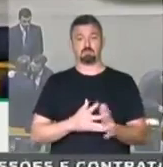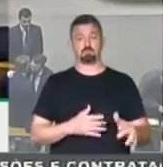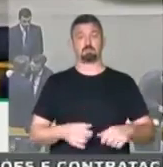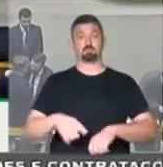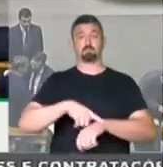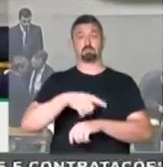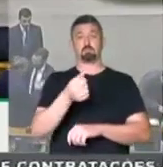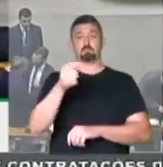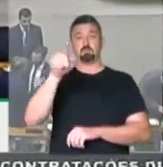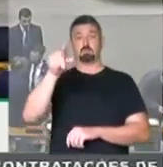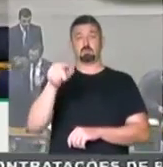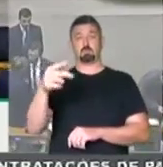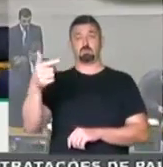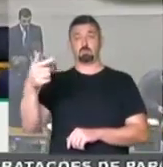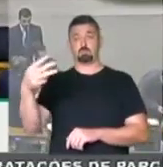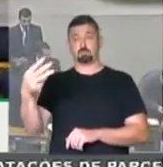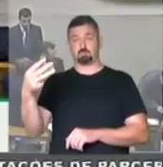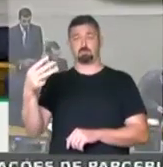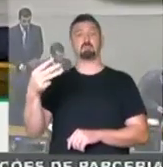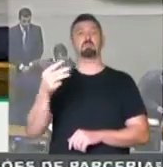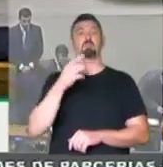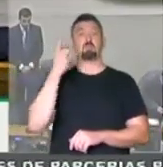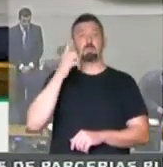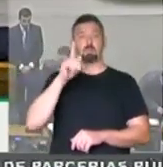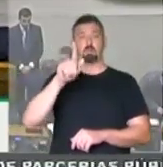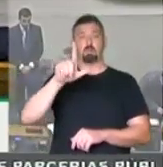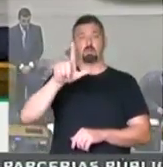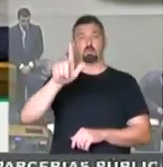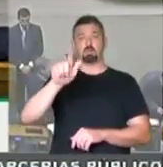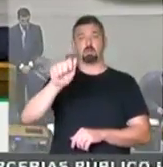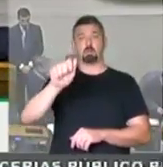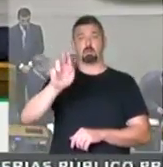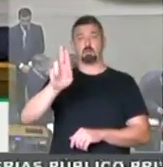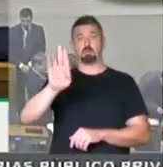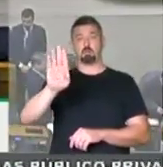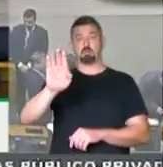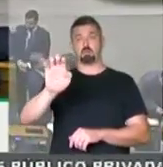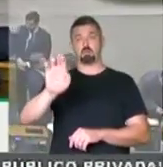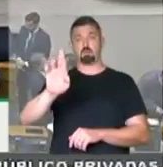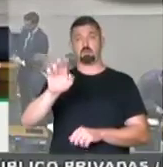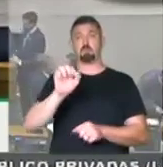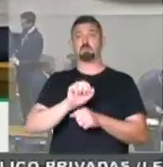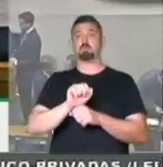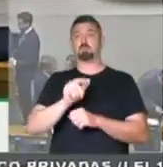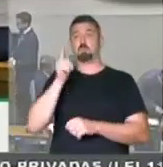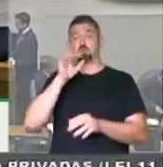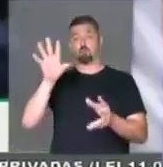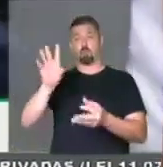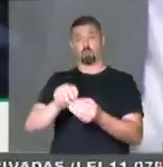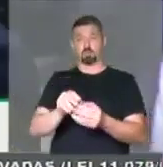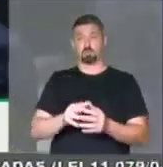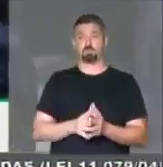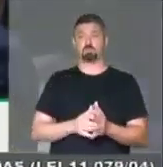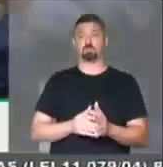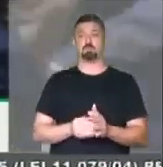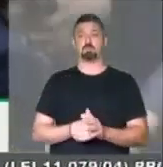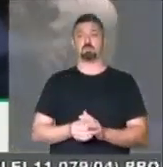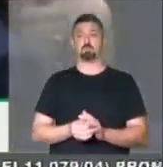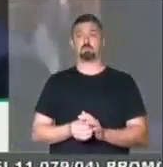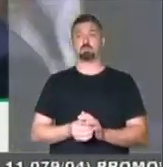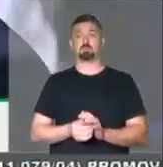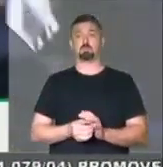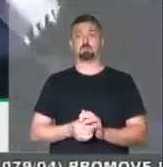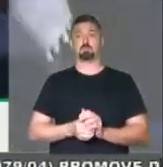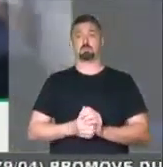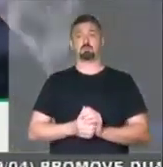hoje. 6h23, deputado Glauber Braga, aguardando para concluir seu pronunciamento. E só para concluir, antes da